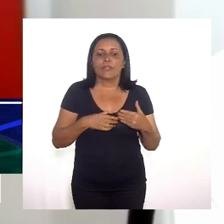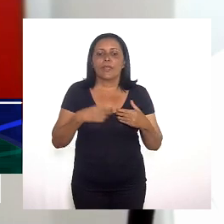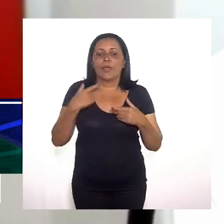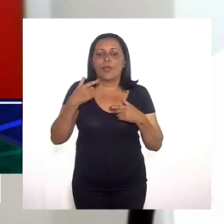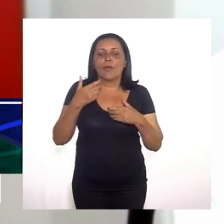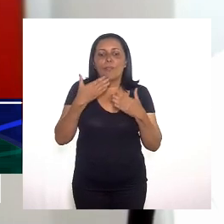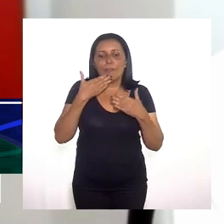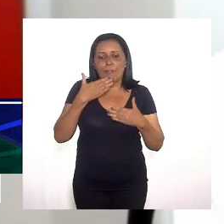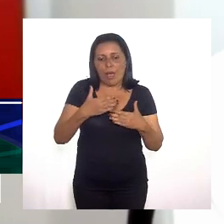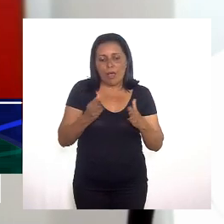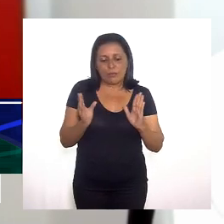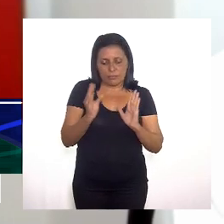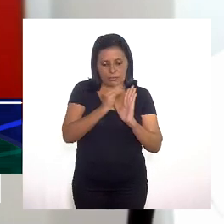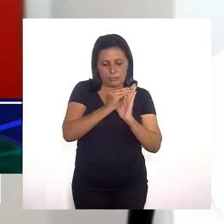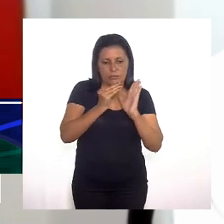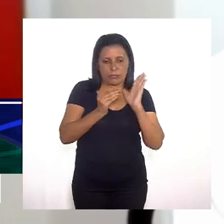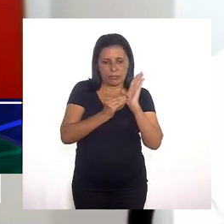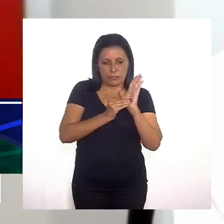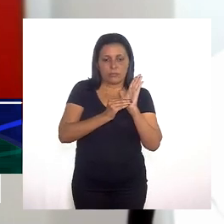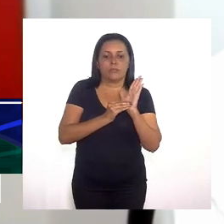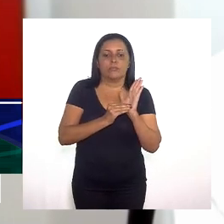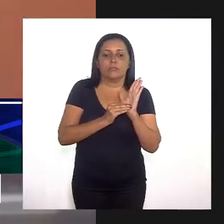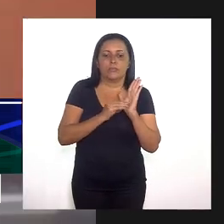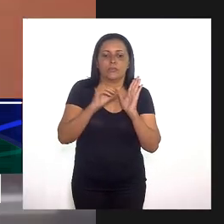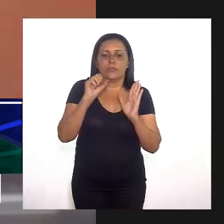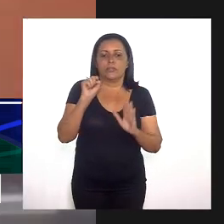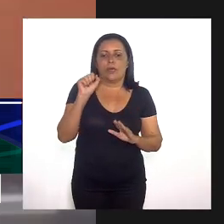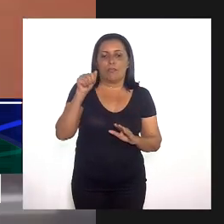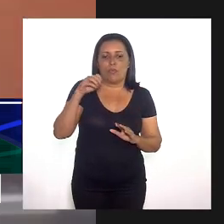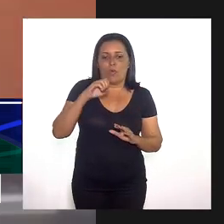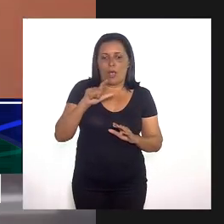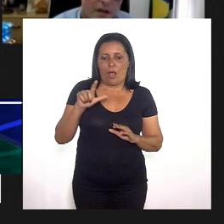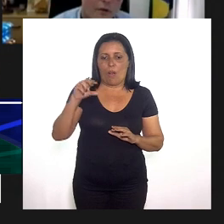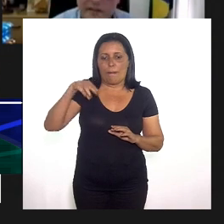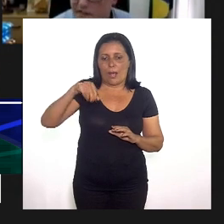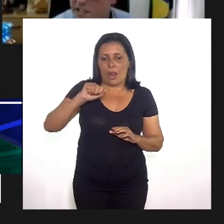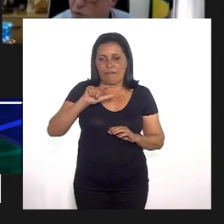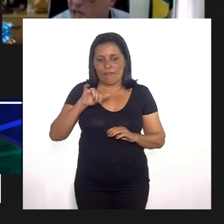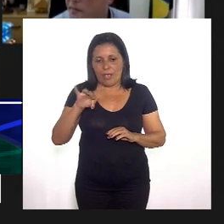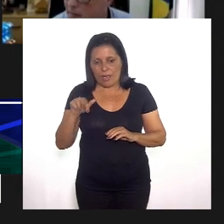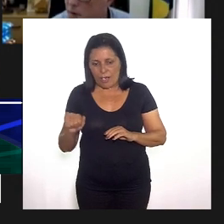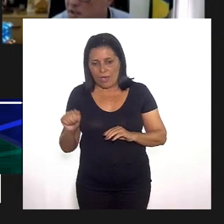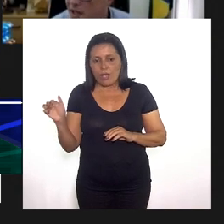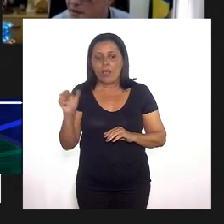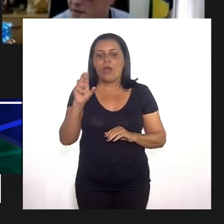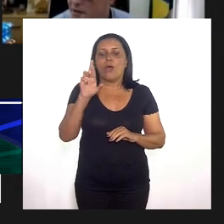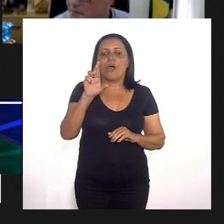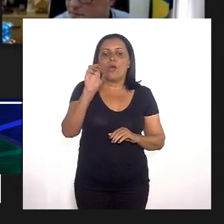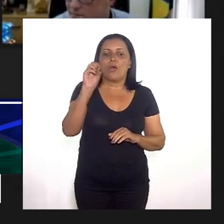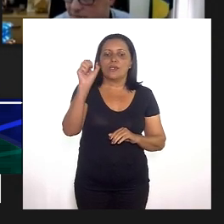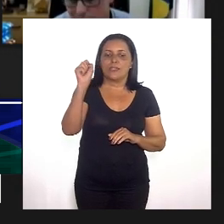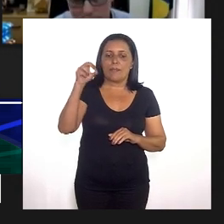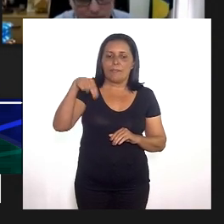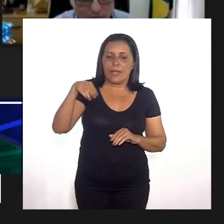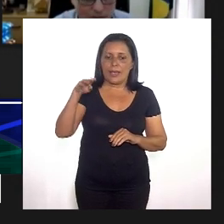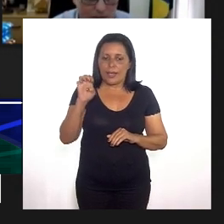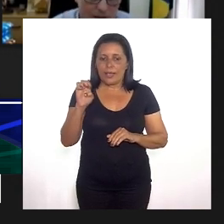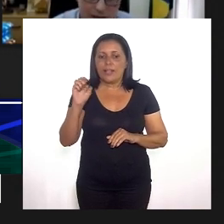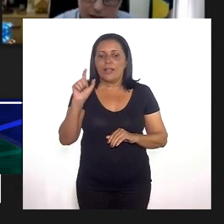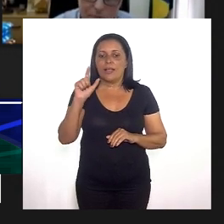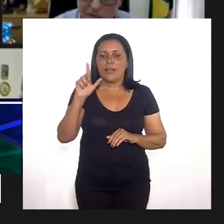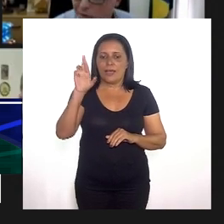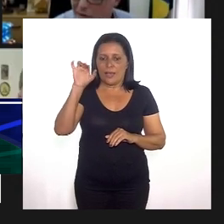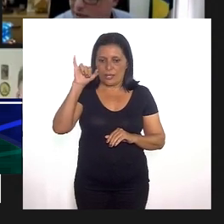autores, Rosenberg Reis e Samuel Malafaia. Muito obrigado. Então, está retirado de pauta o PL 1205 de